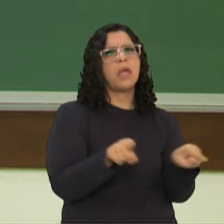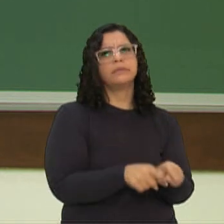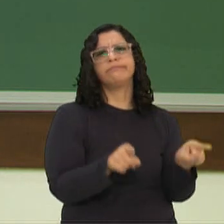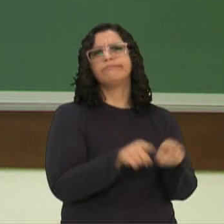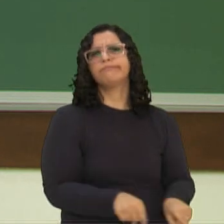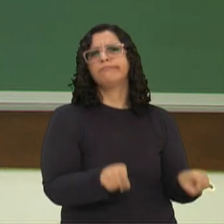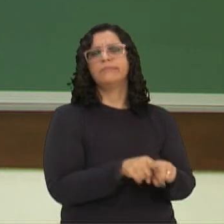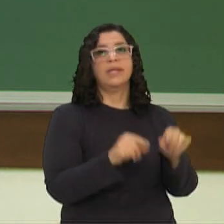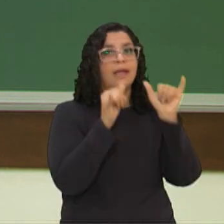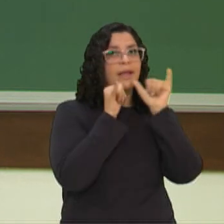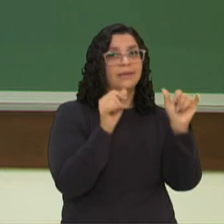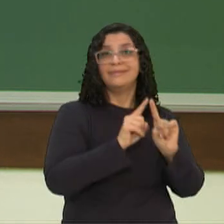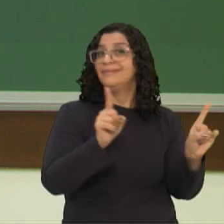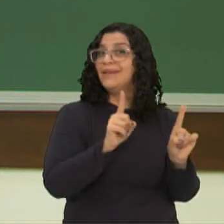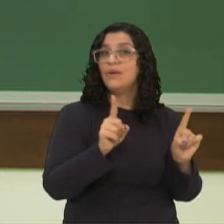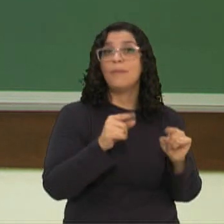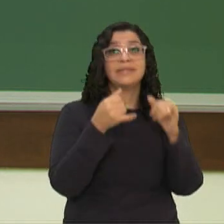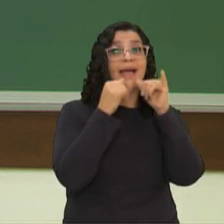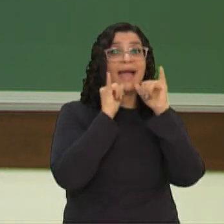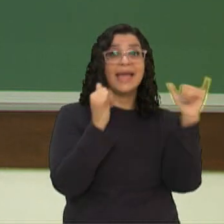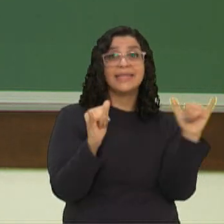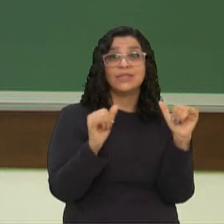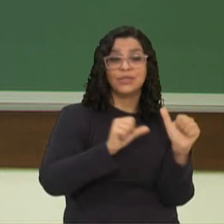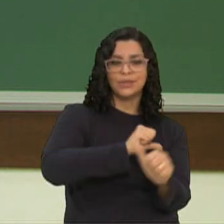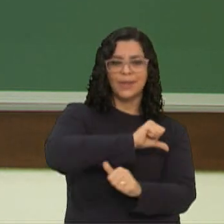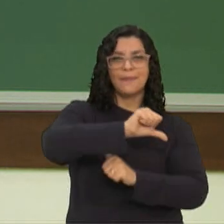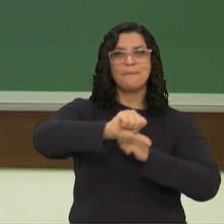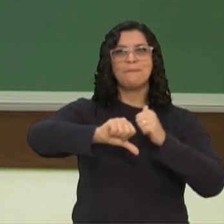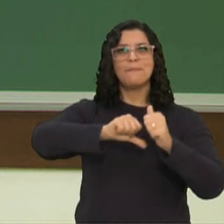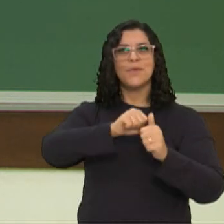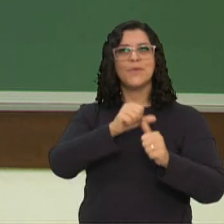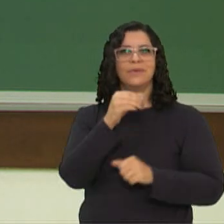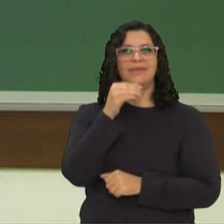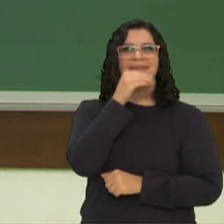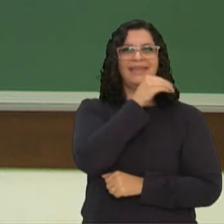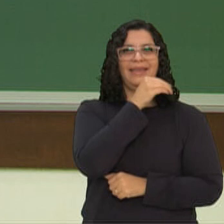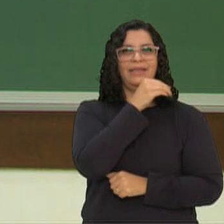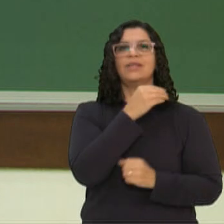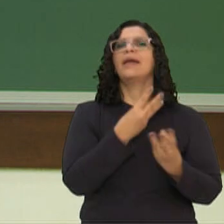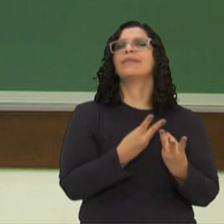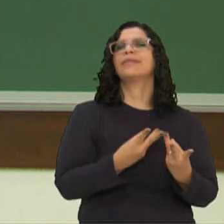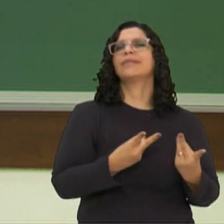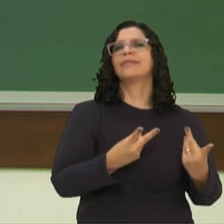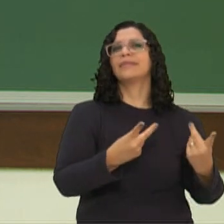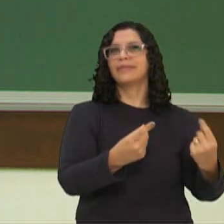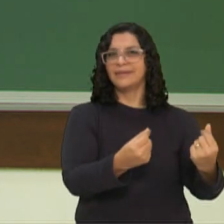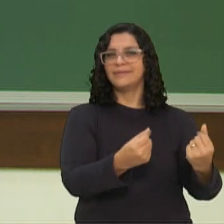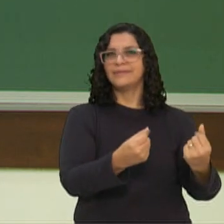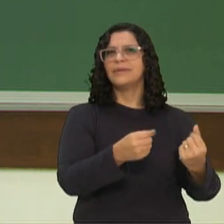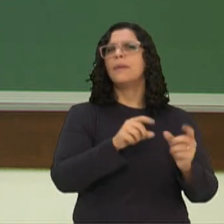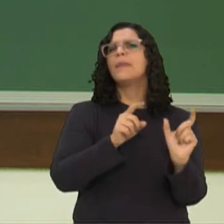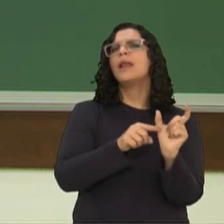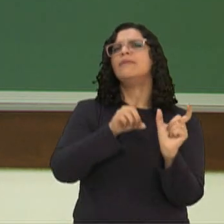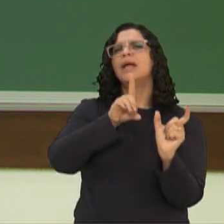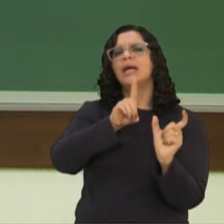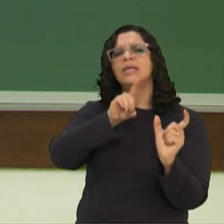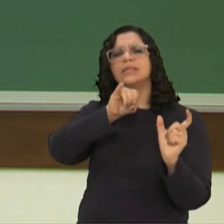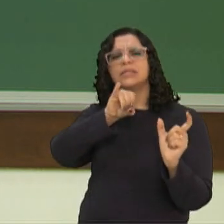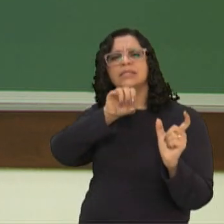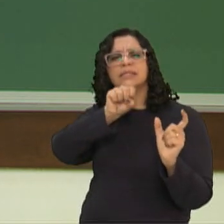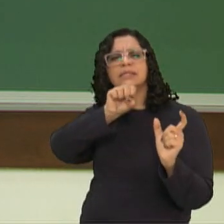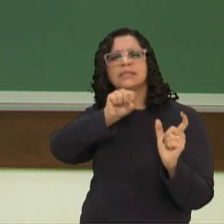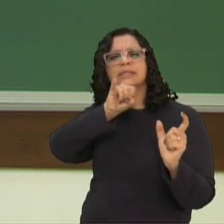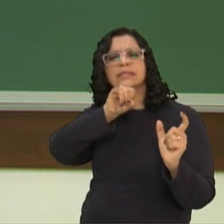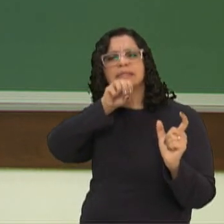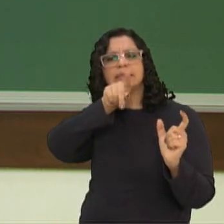e sim da dissipação de calor. E essa dissipação, no caso, acabou se descobrindo o